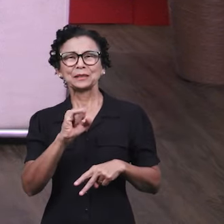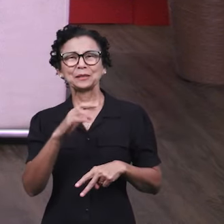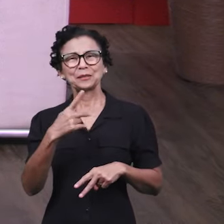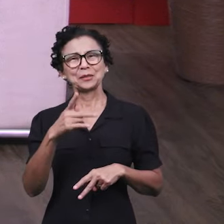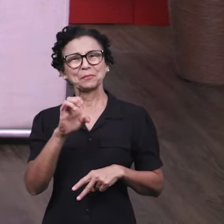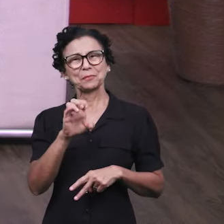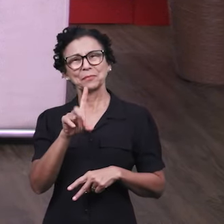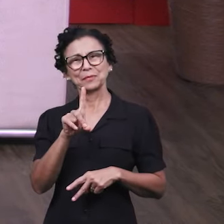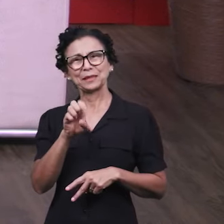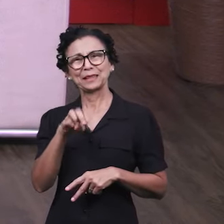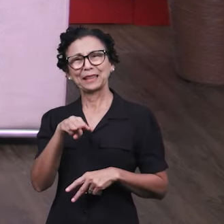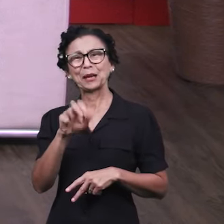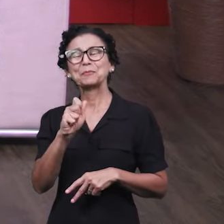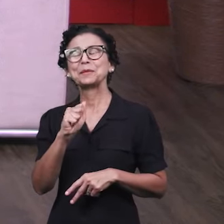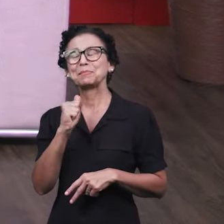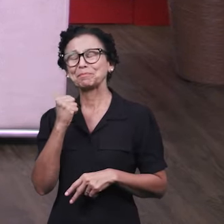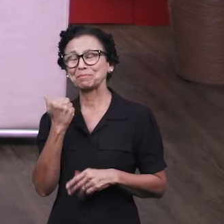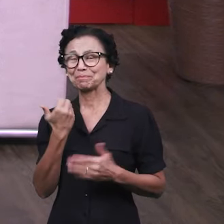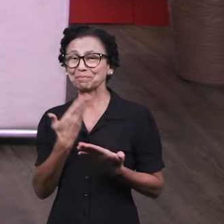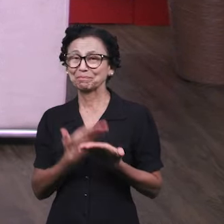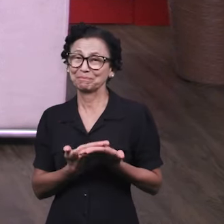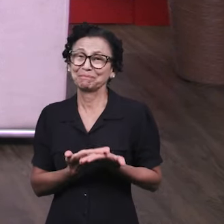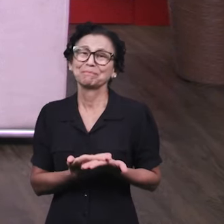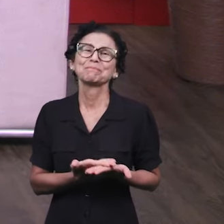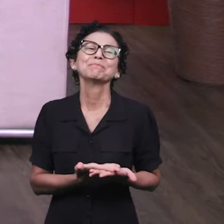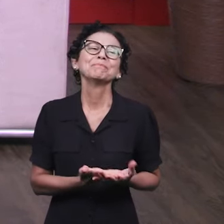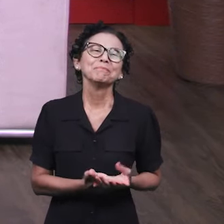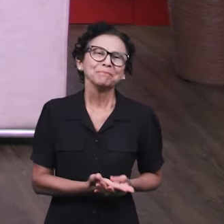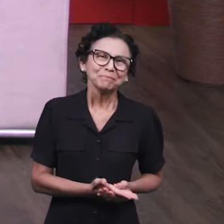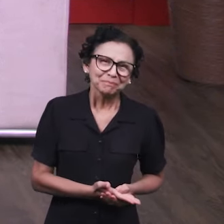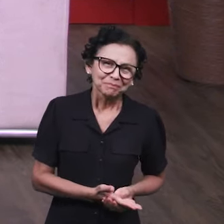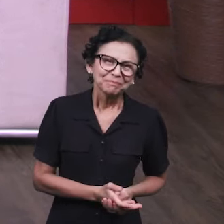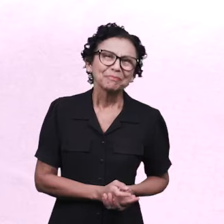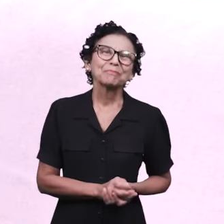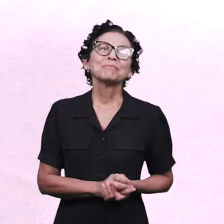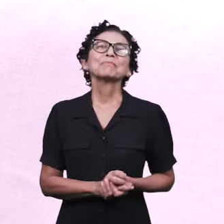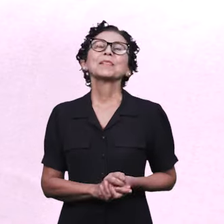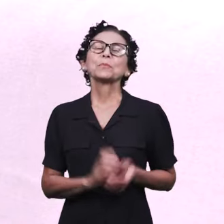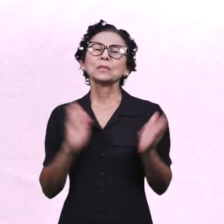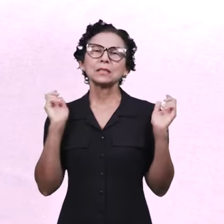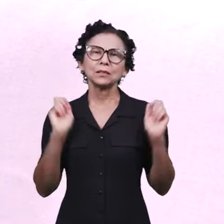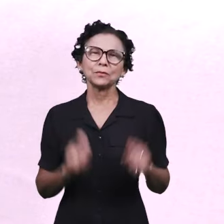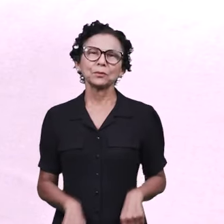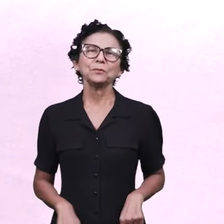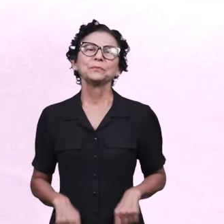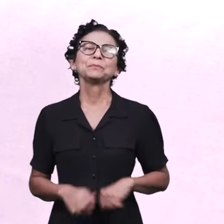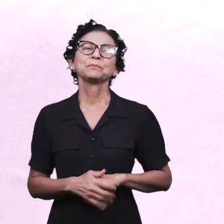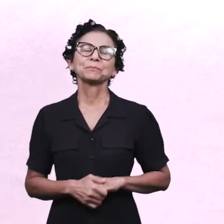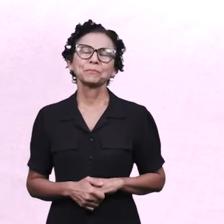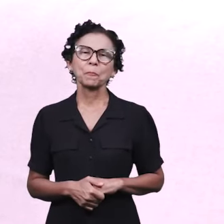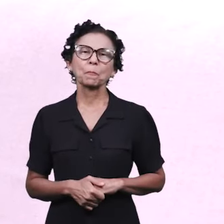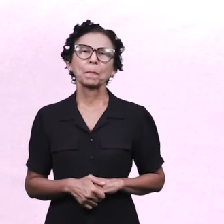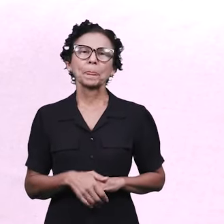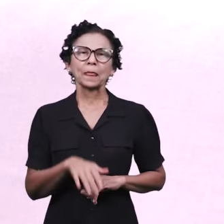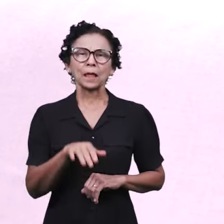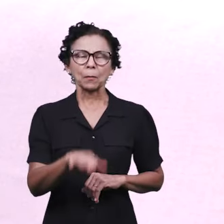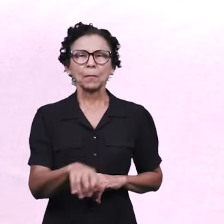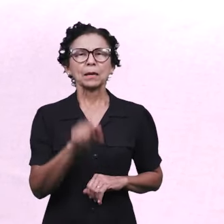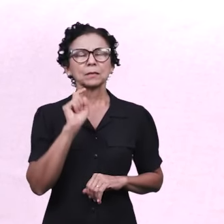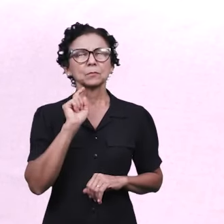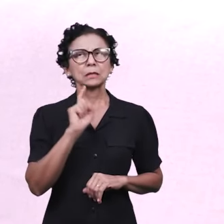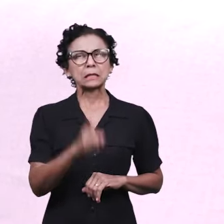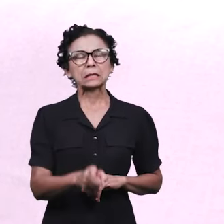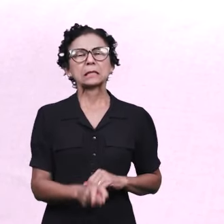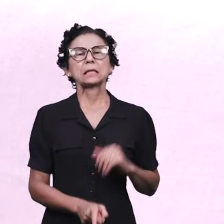um médico fala um pouquinho pra gente sobre isso exatamente e o que eu comecei a perceber é que mesmo fazendo atividades